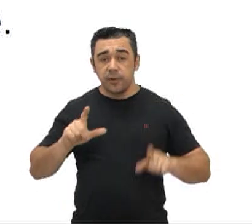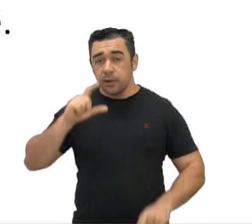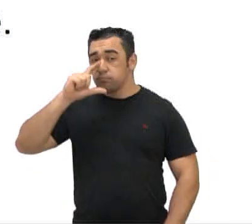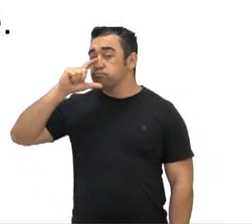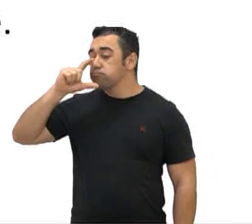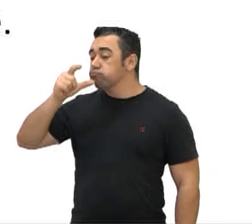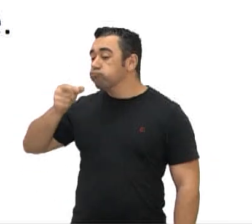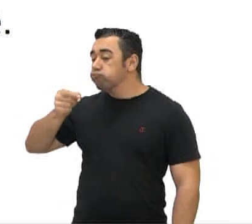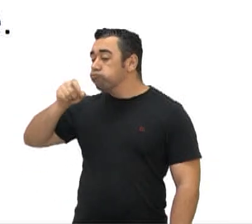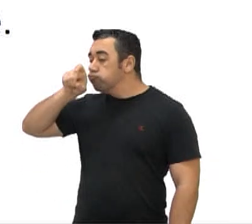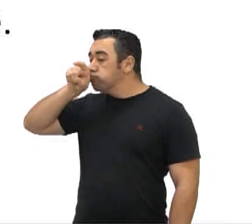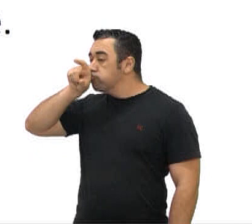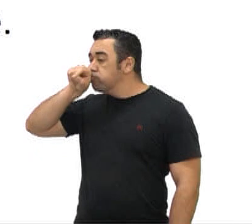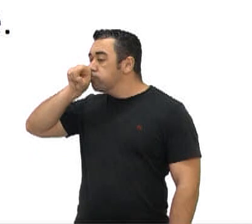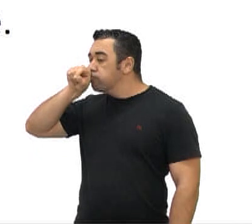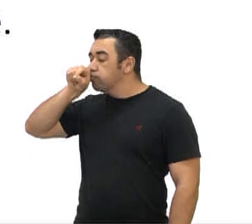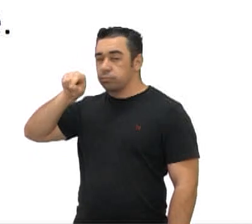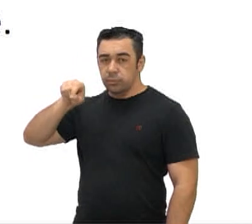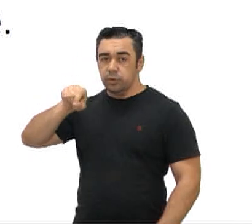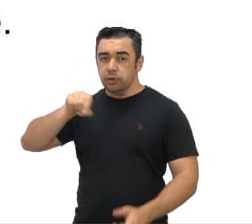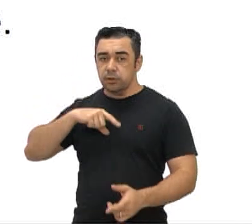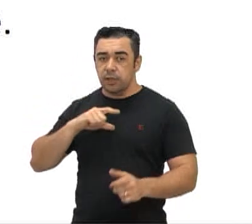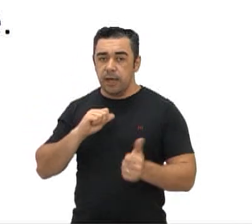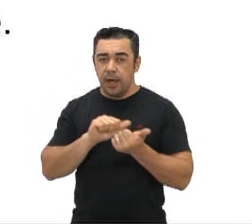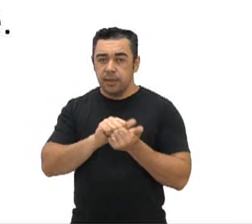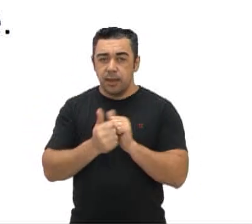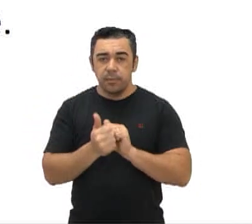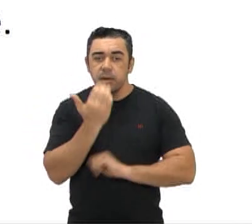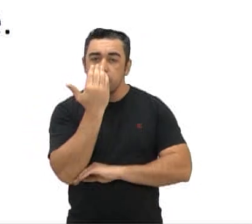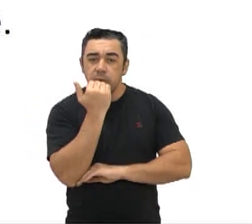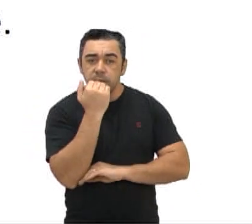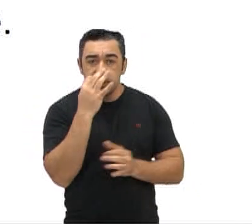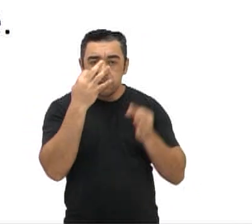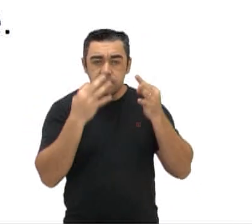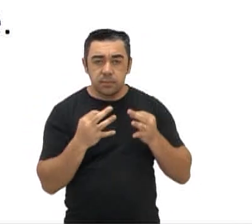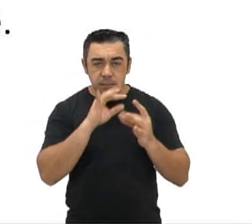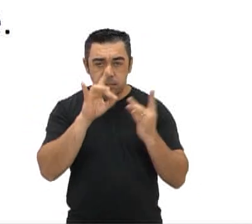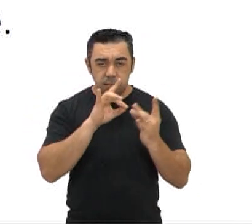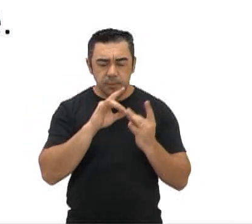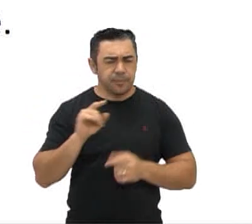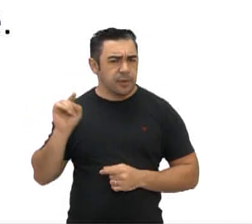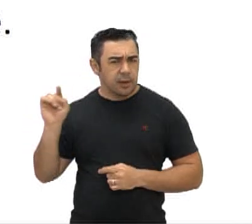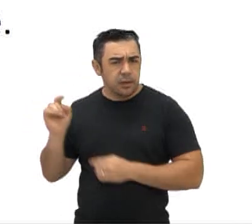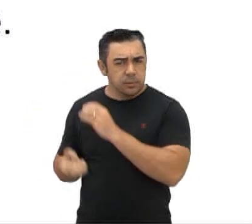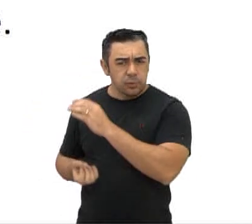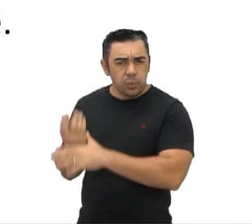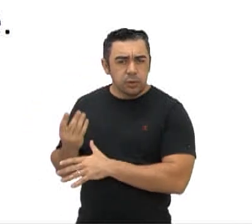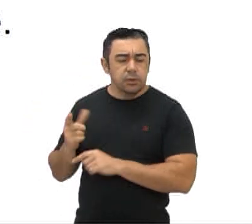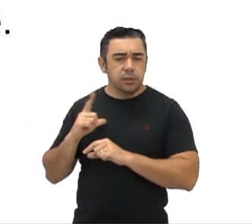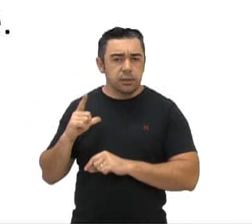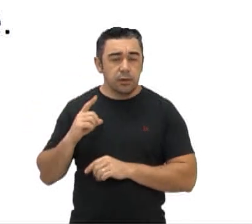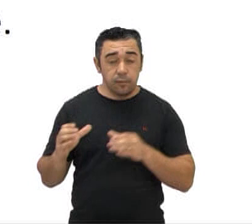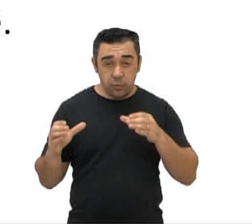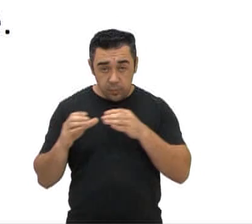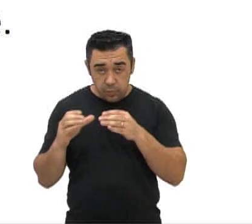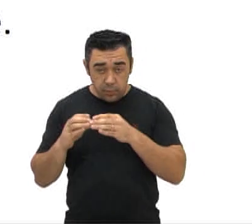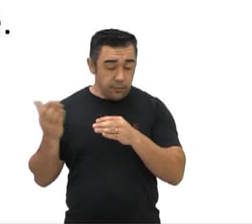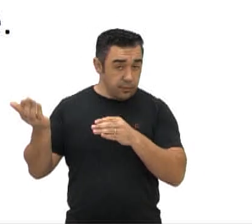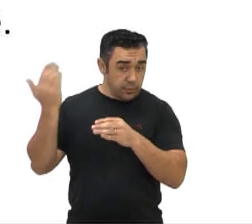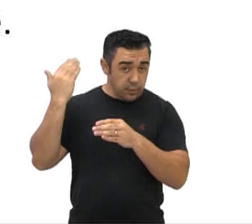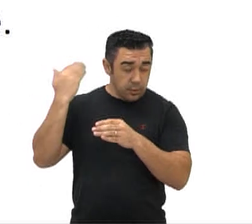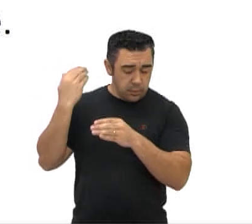bico, adaptados a diferentes tipos de alimentação. Essas espécies originaram-se de uma população